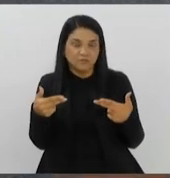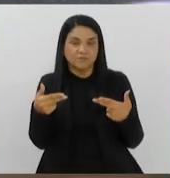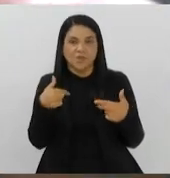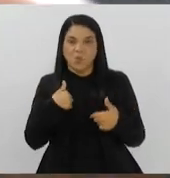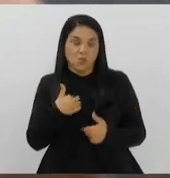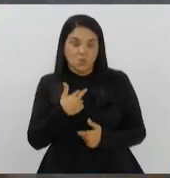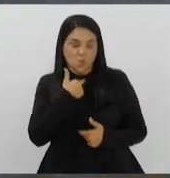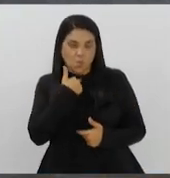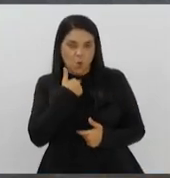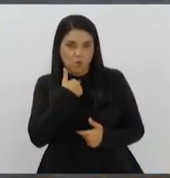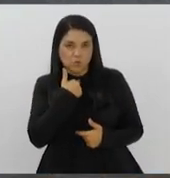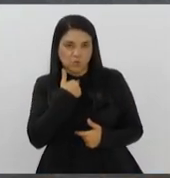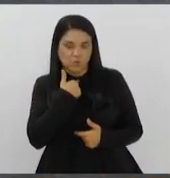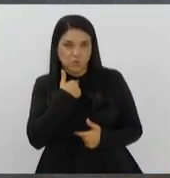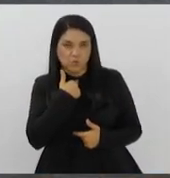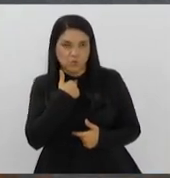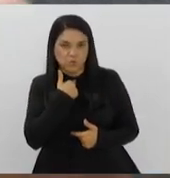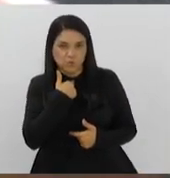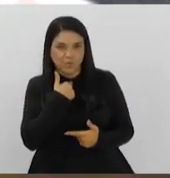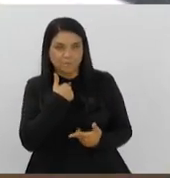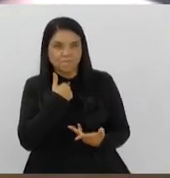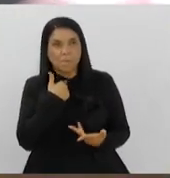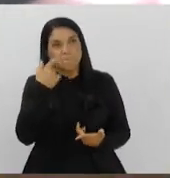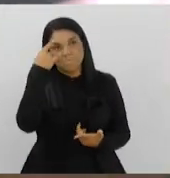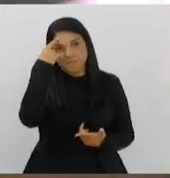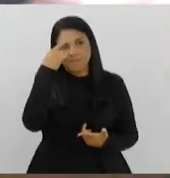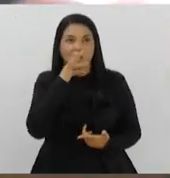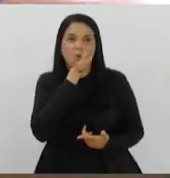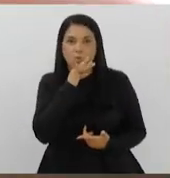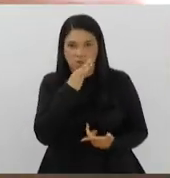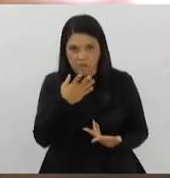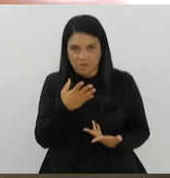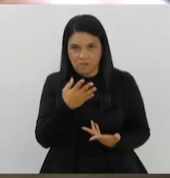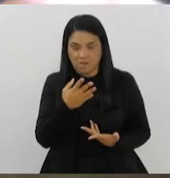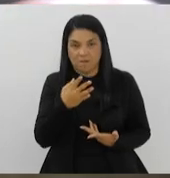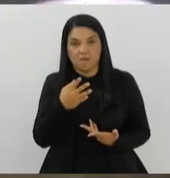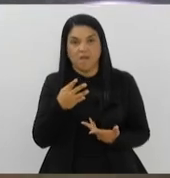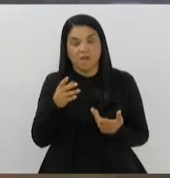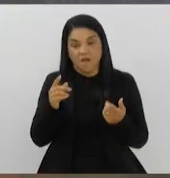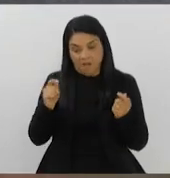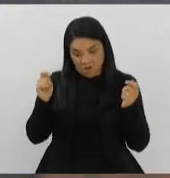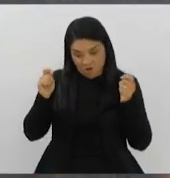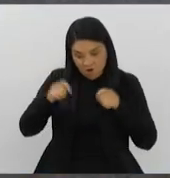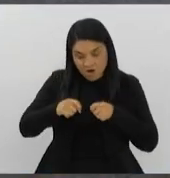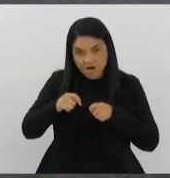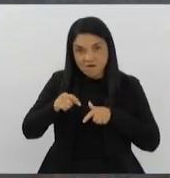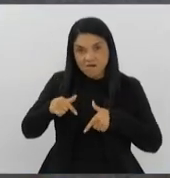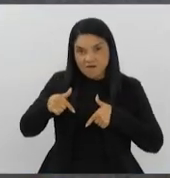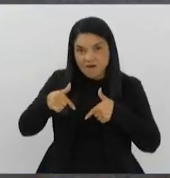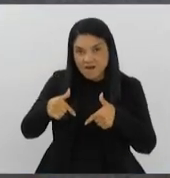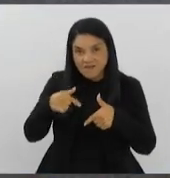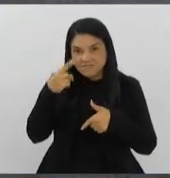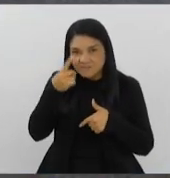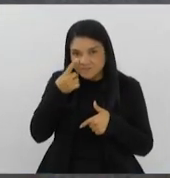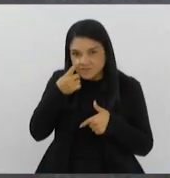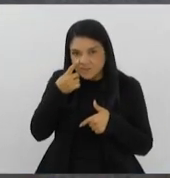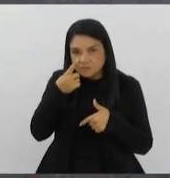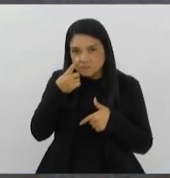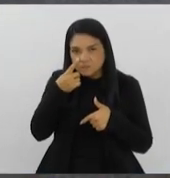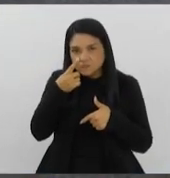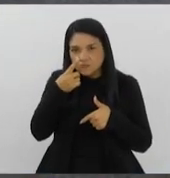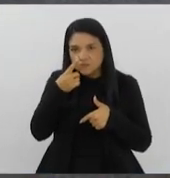ruim, não tem como eu achar ruim, né, que a nossa competência ela seja